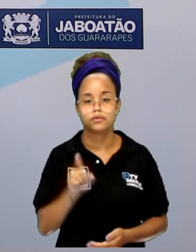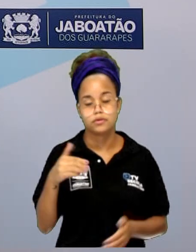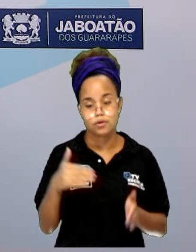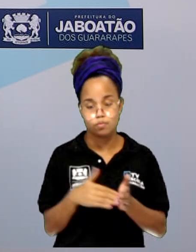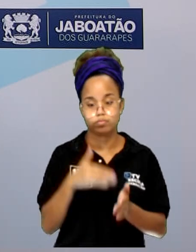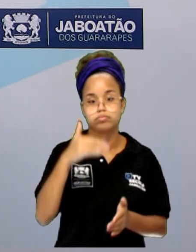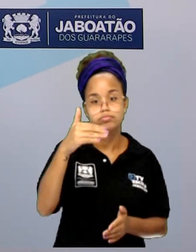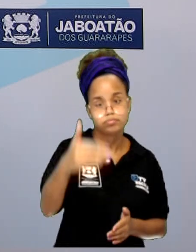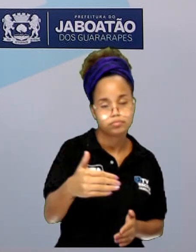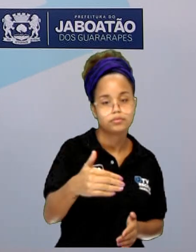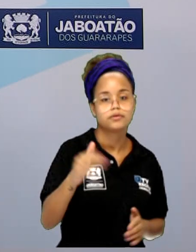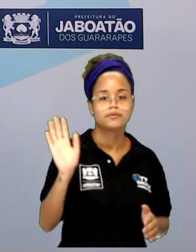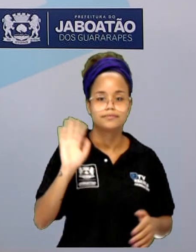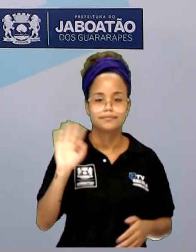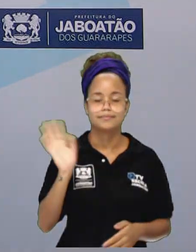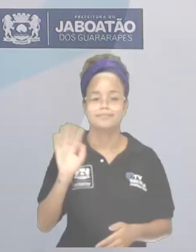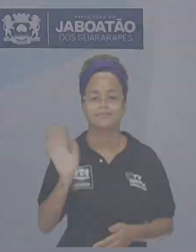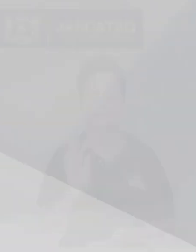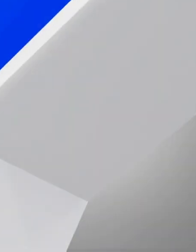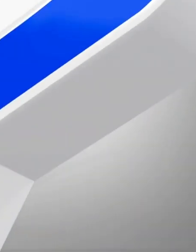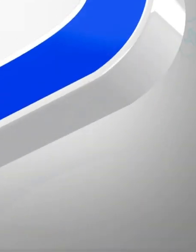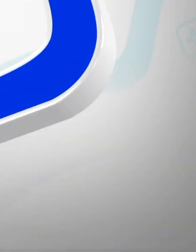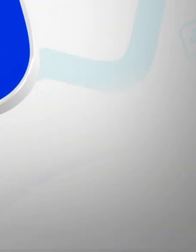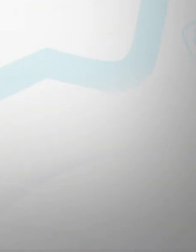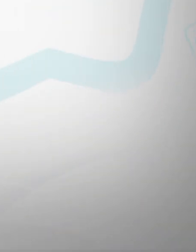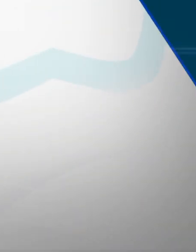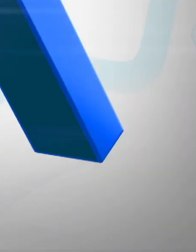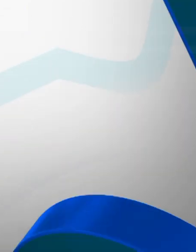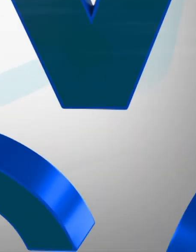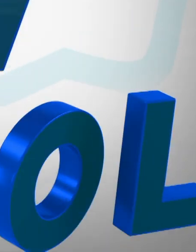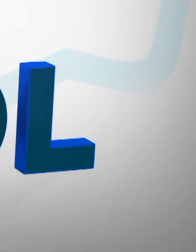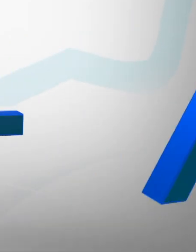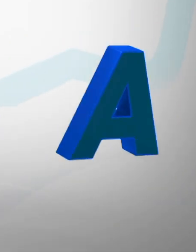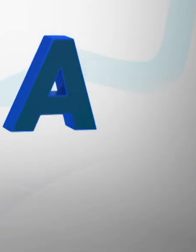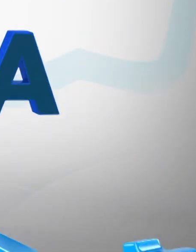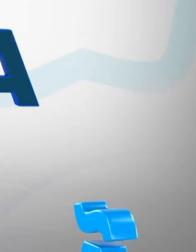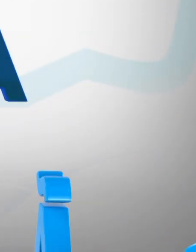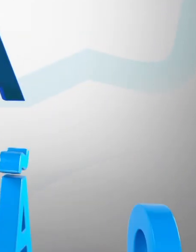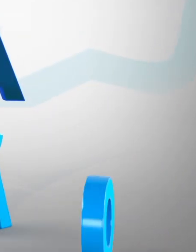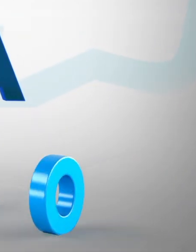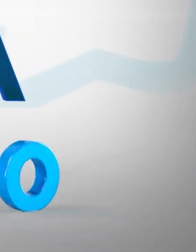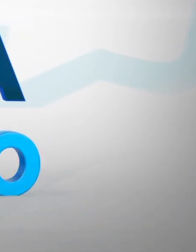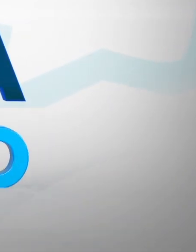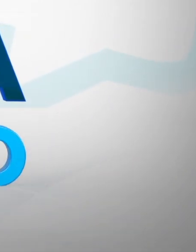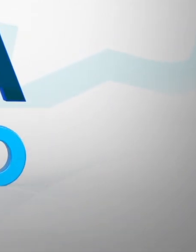aula. Até lá, tchau!